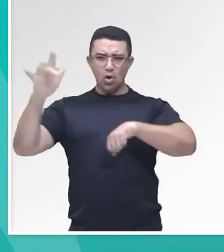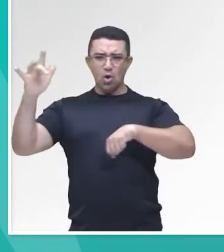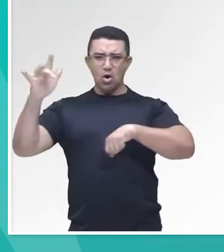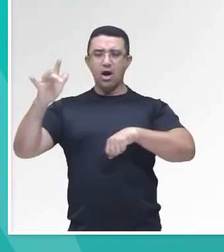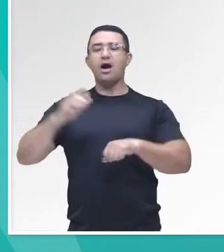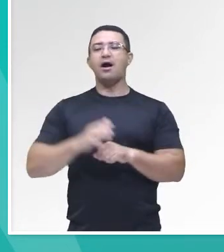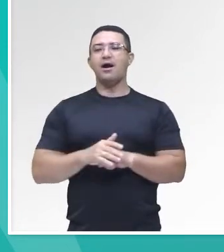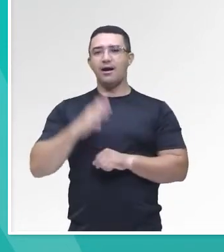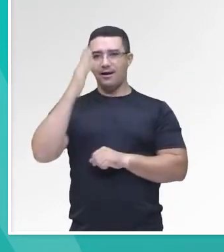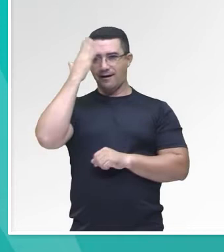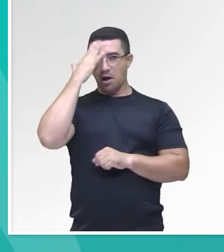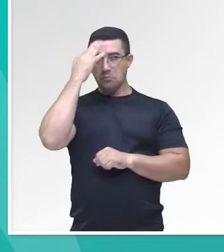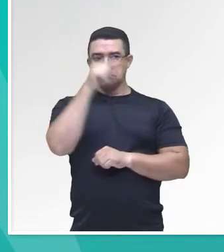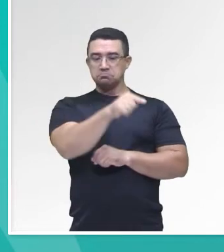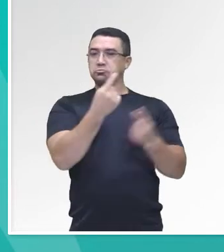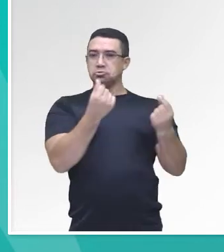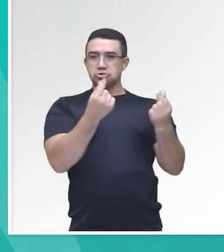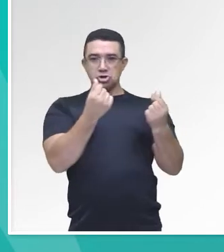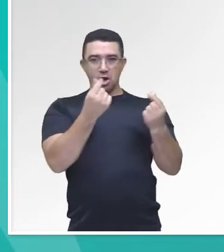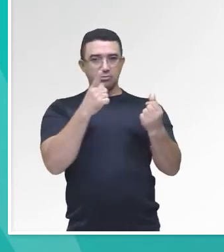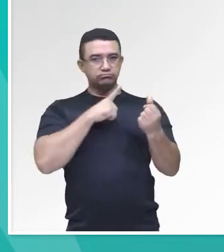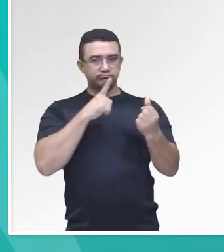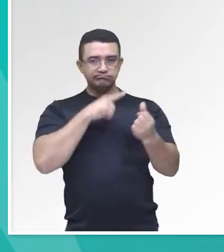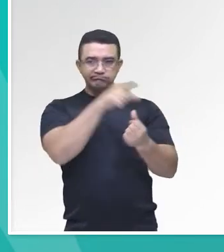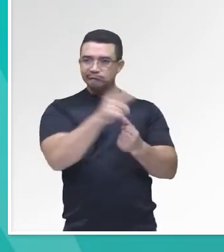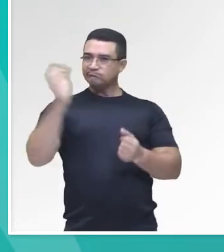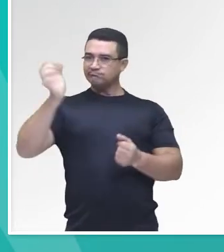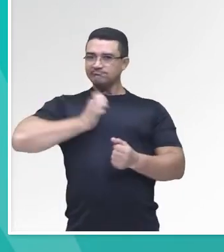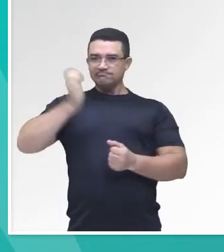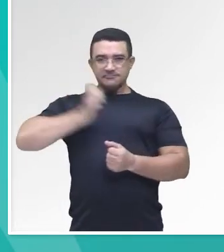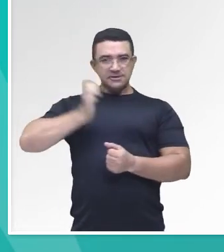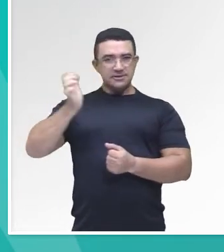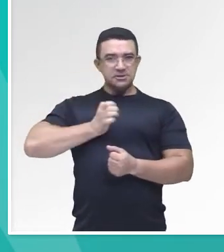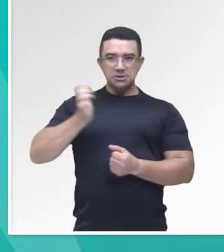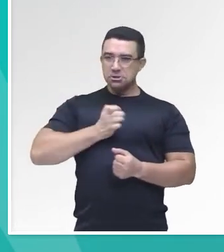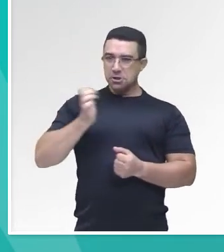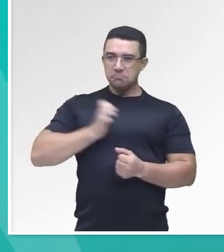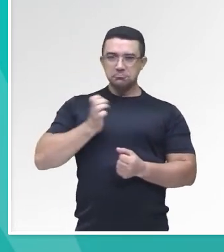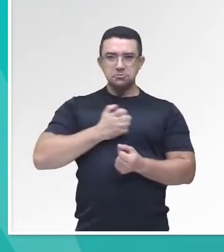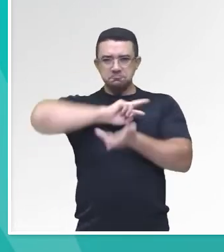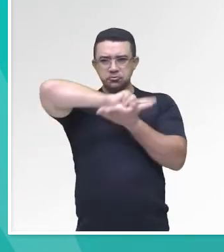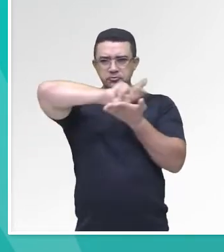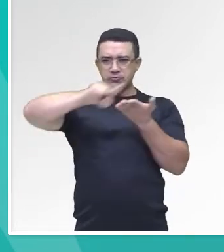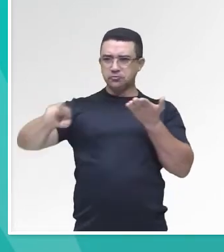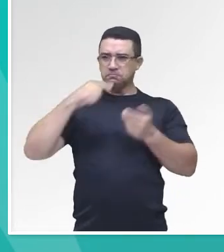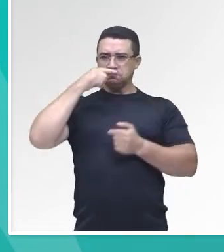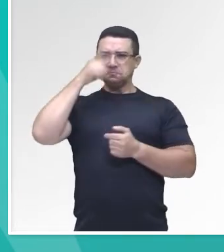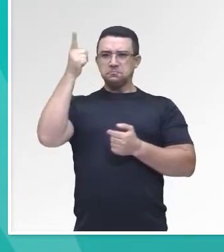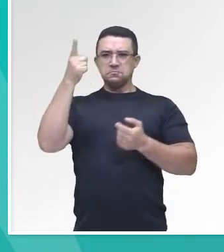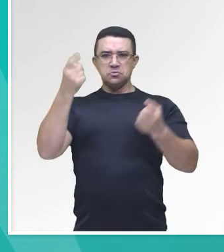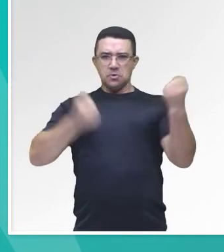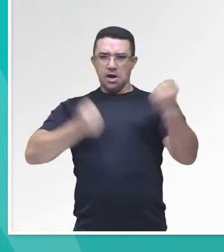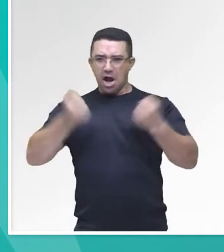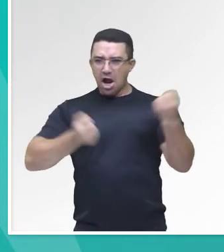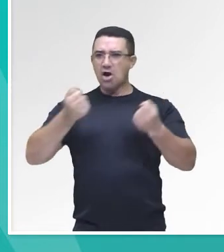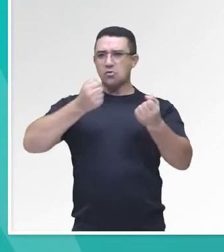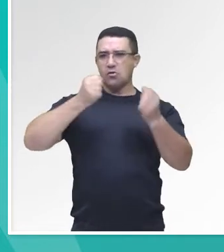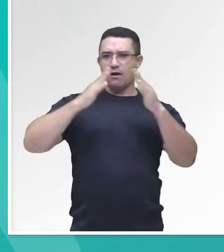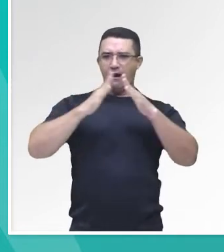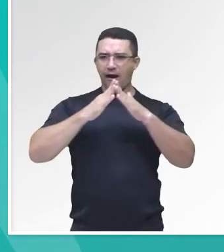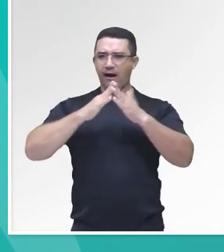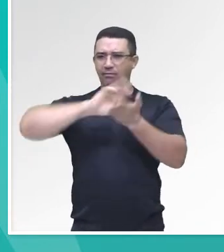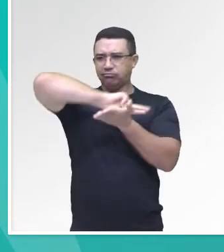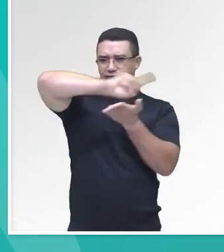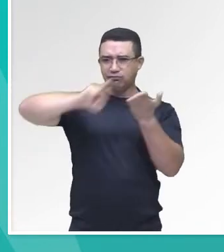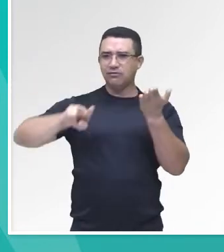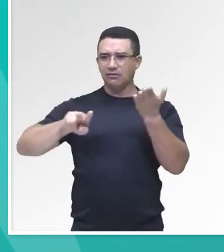tem dinheiro, ela é rica, ela tem posses, né? Ela tem muitos objetos